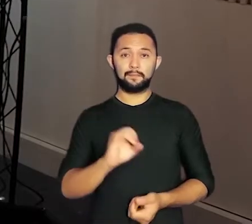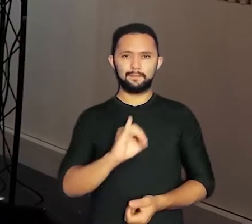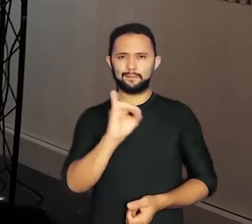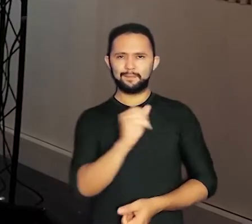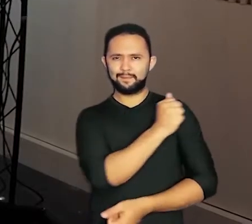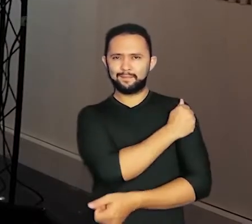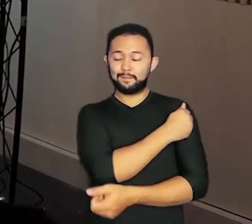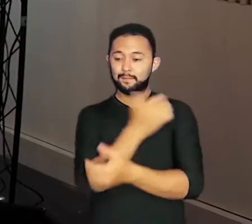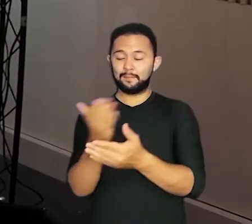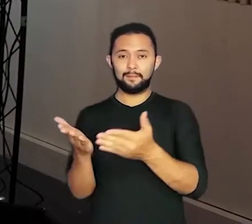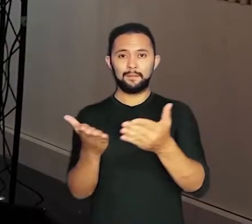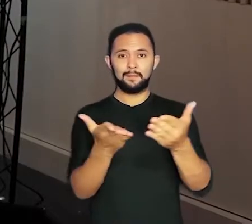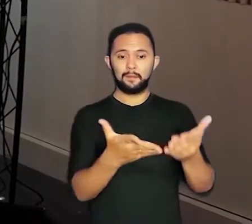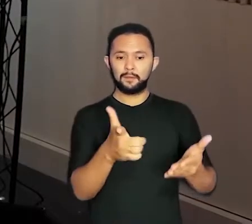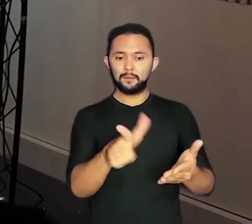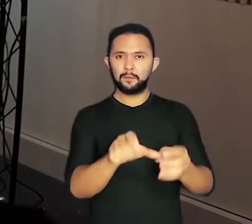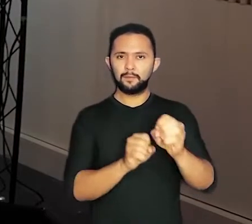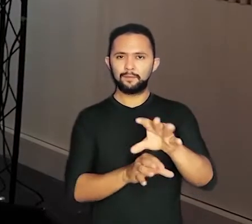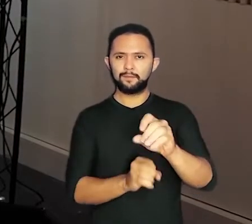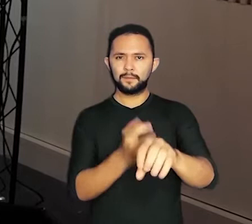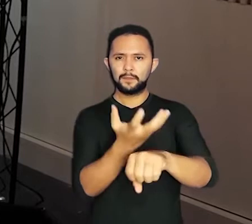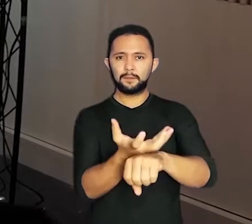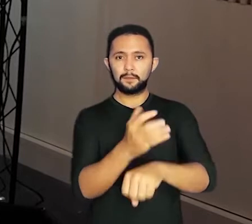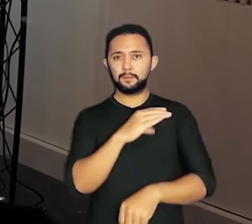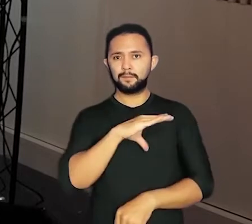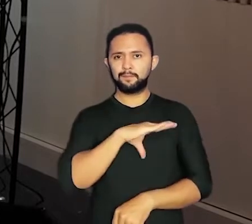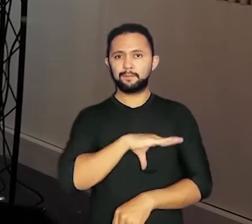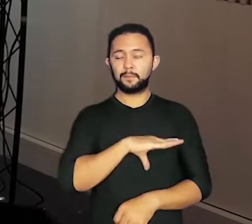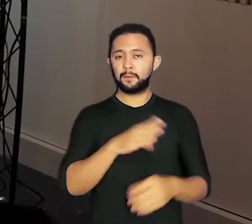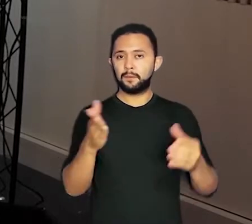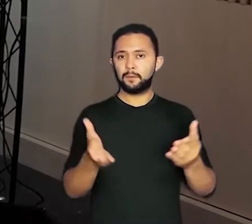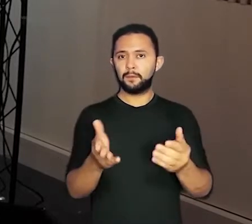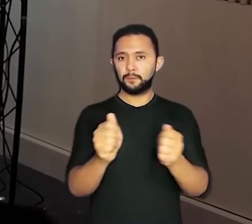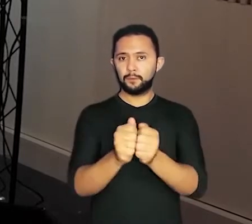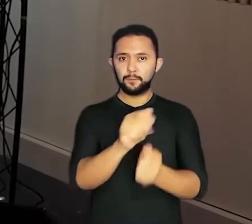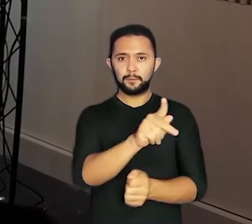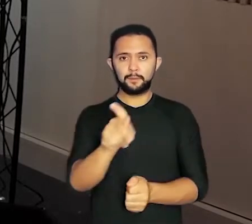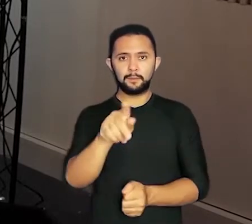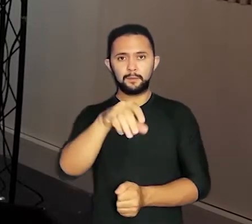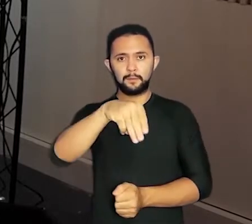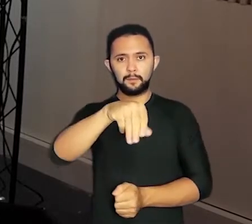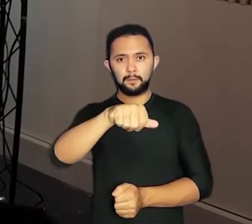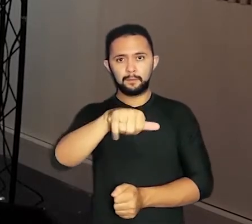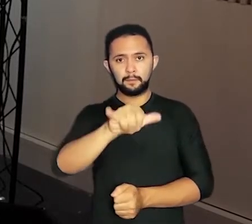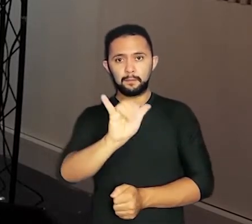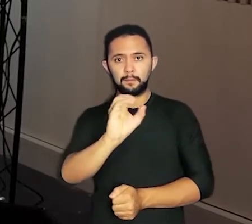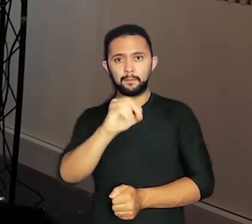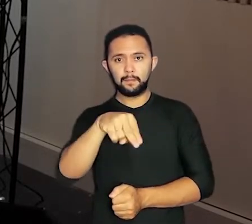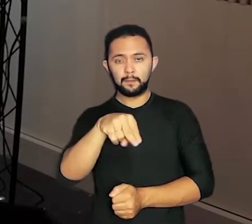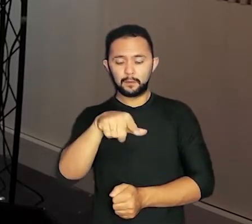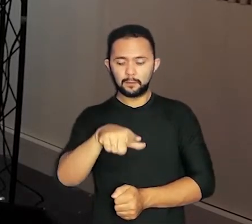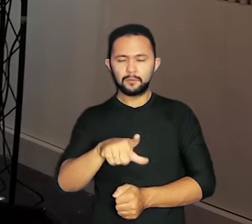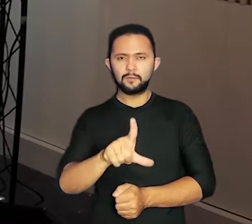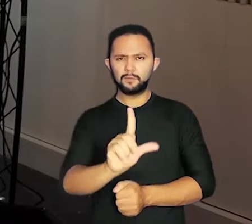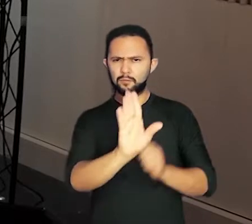Olá, alunos, sejam bem-vindos a mais uma aula de língua portuguesa. Hoje, professor Maicon, dando sequência aí aos assuntos que vocês vêm